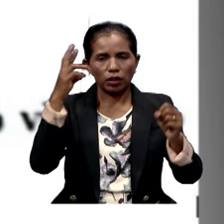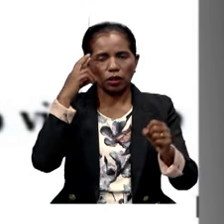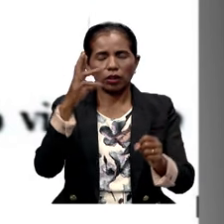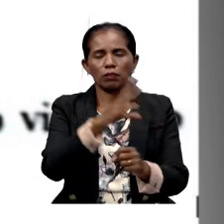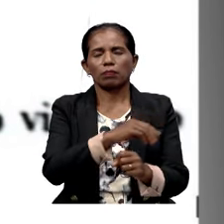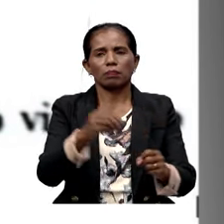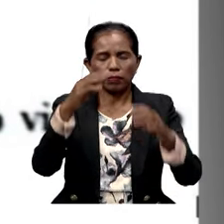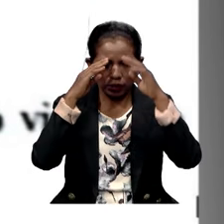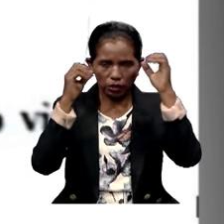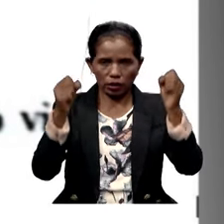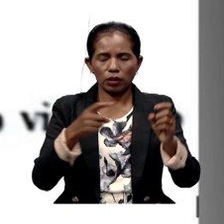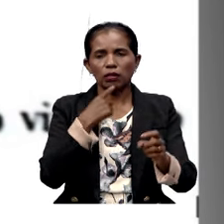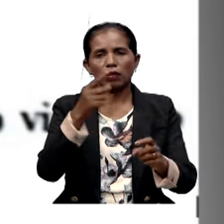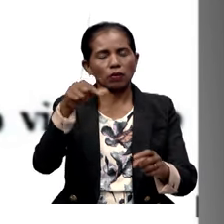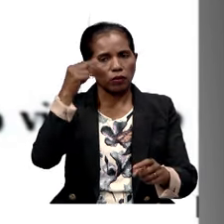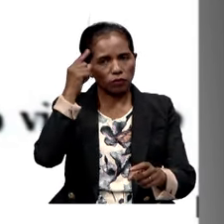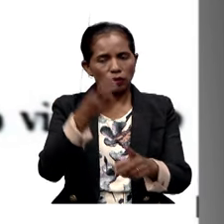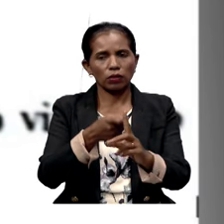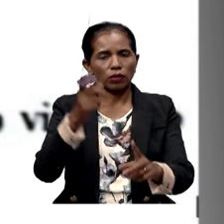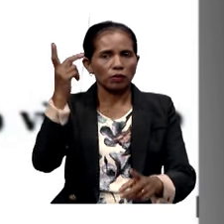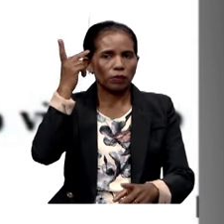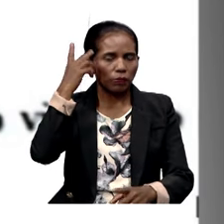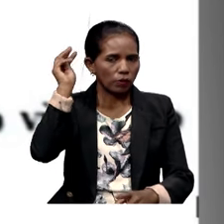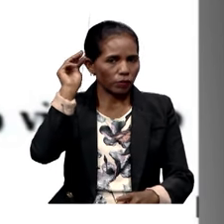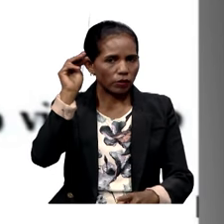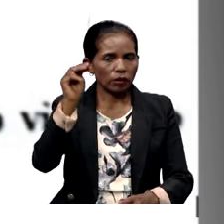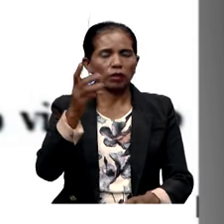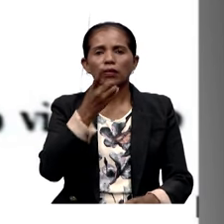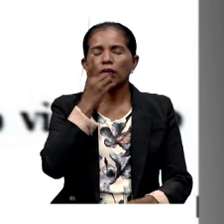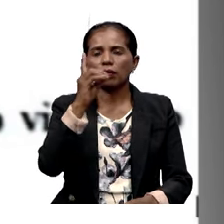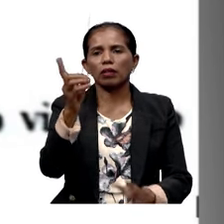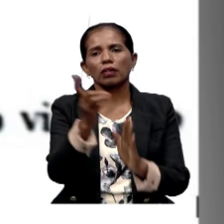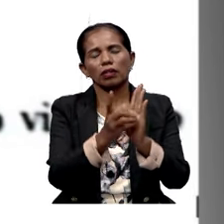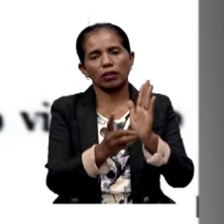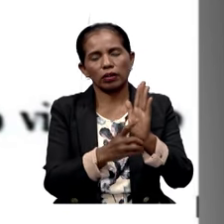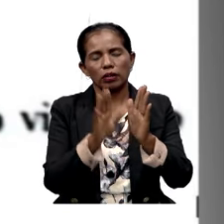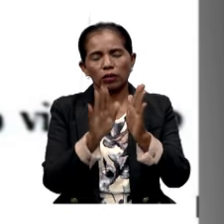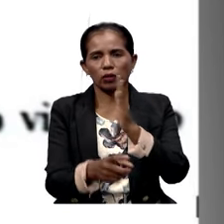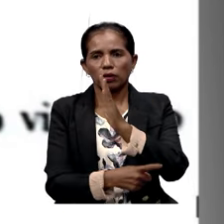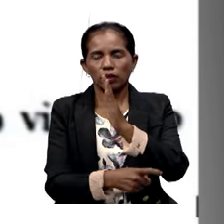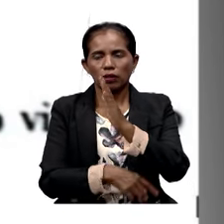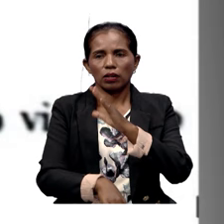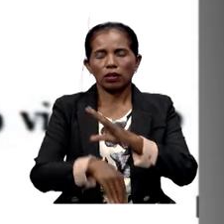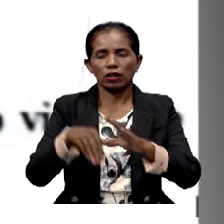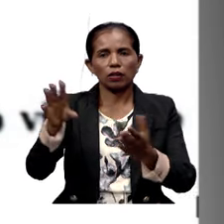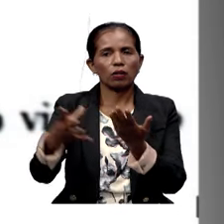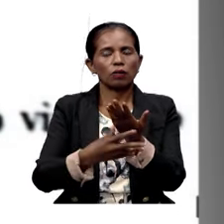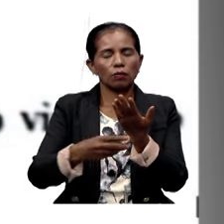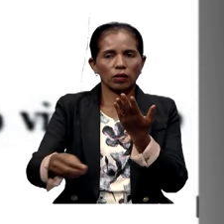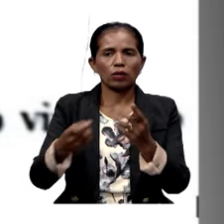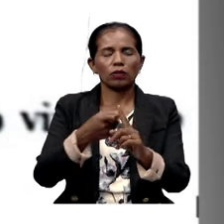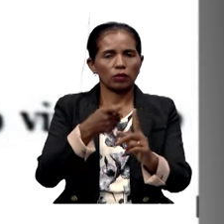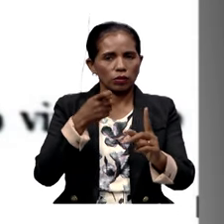ordena oficial ba governo li husi primeiro ministro atu declara konaba dados indulto ou hasai copia completa husi